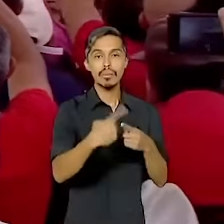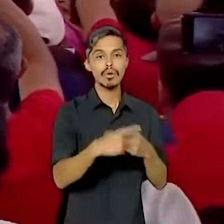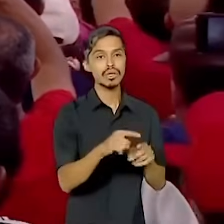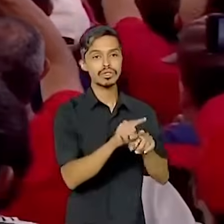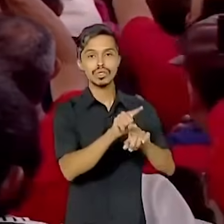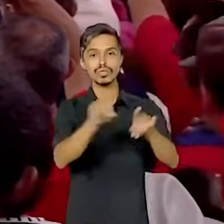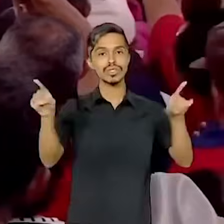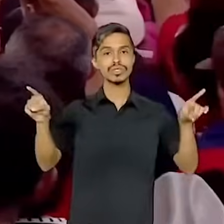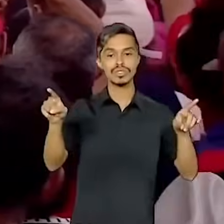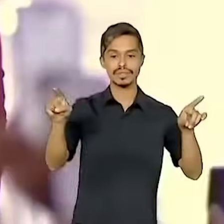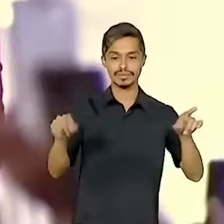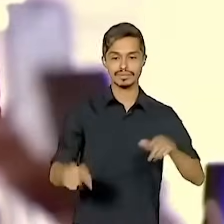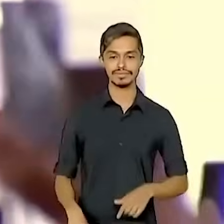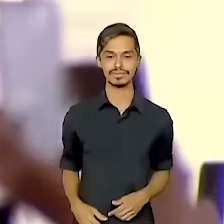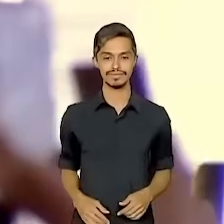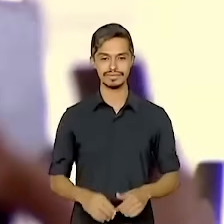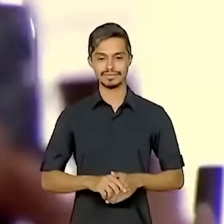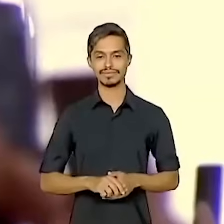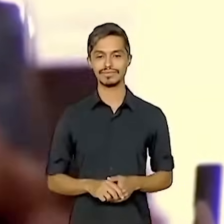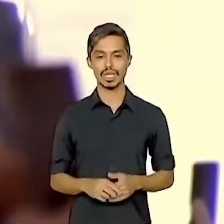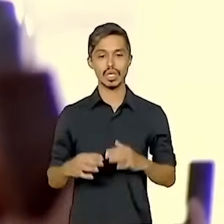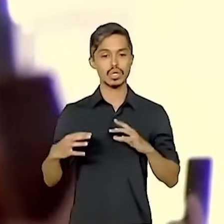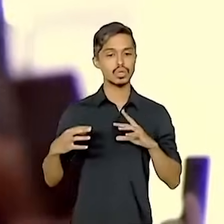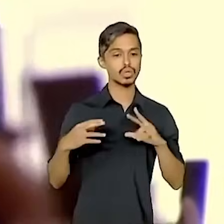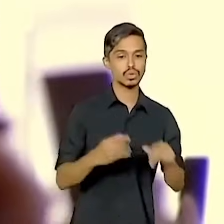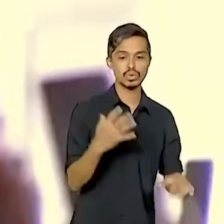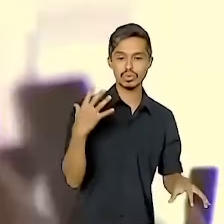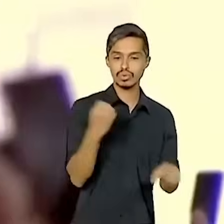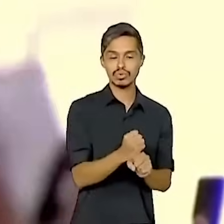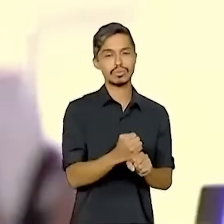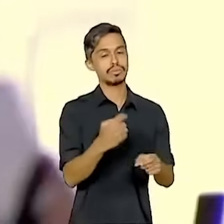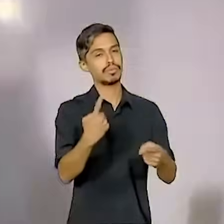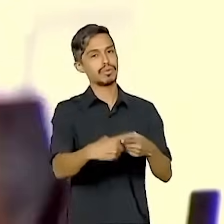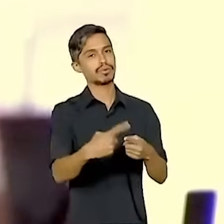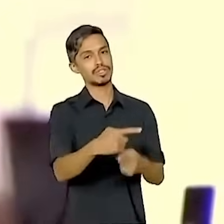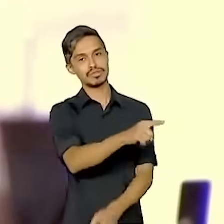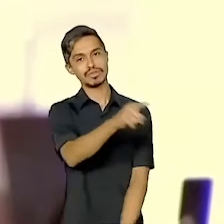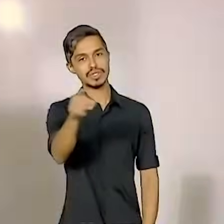de vocês. Tudo isso por conta de vocês.